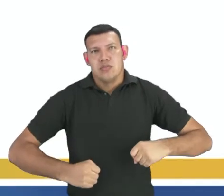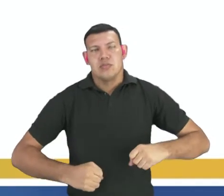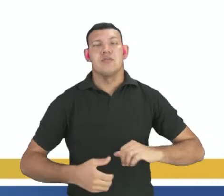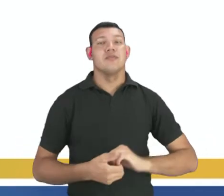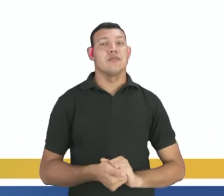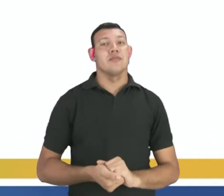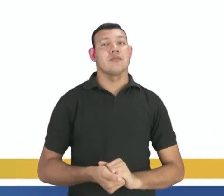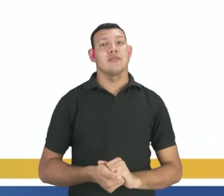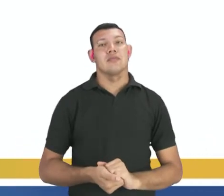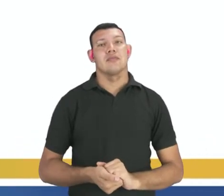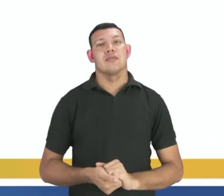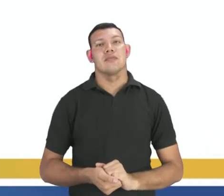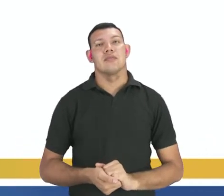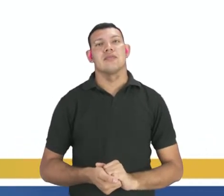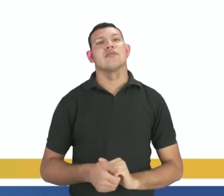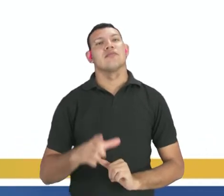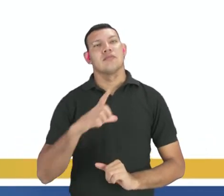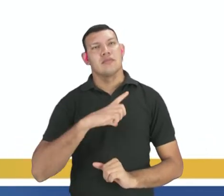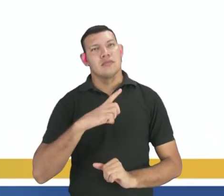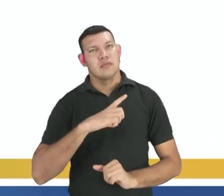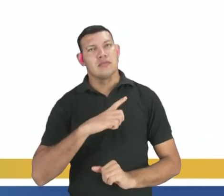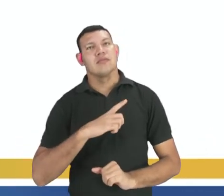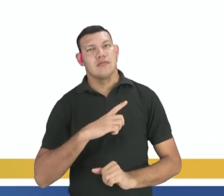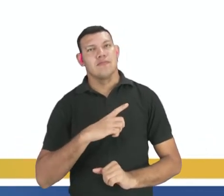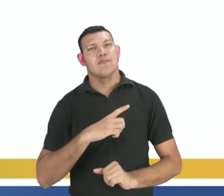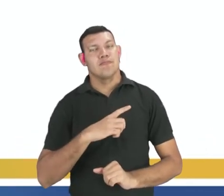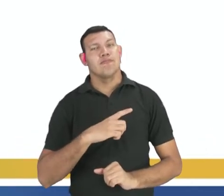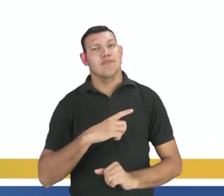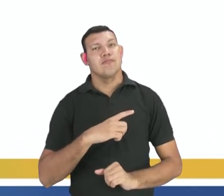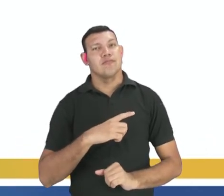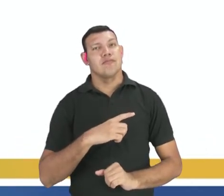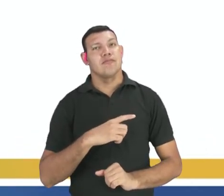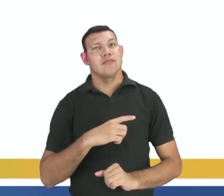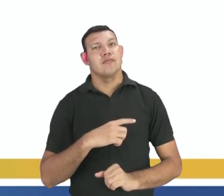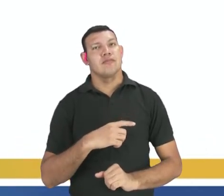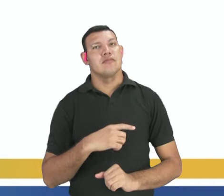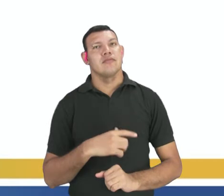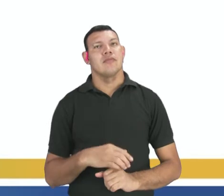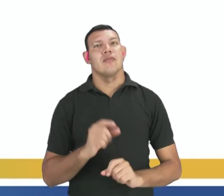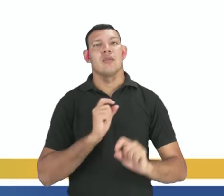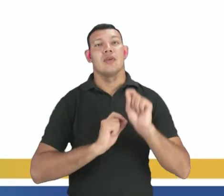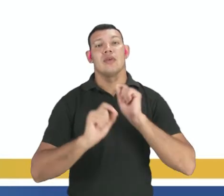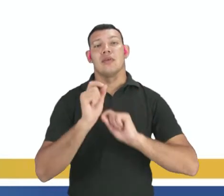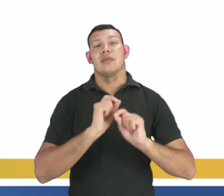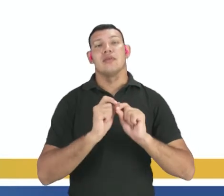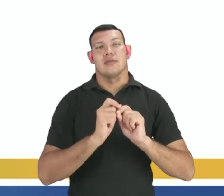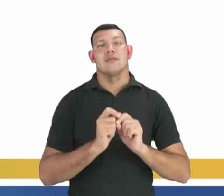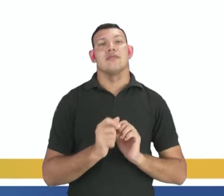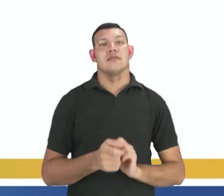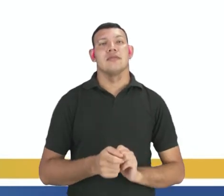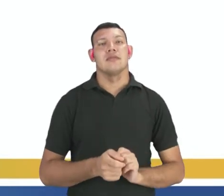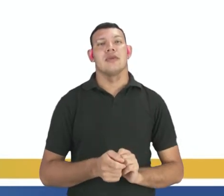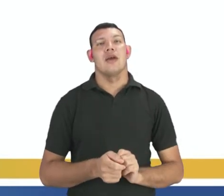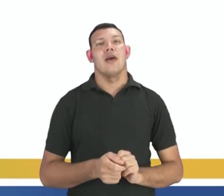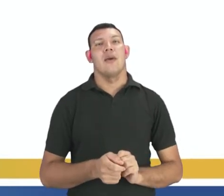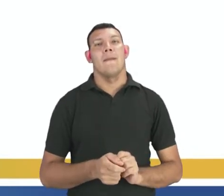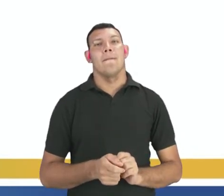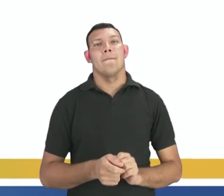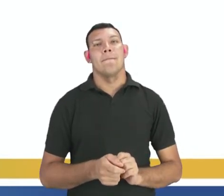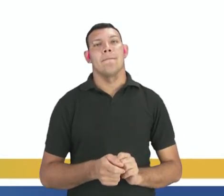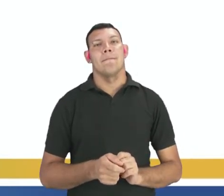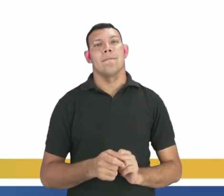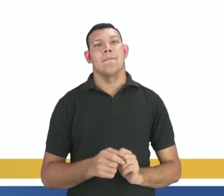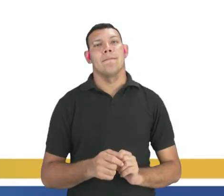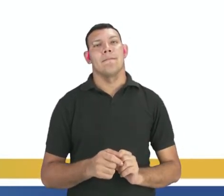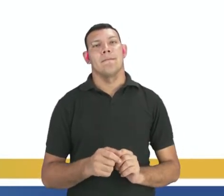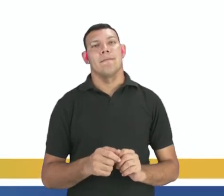Esses caras têm uma tendência a serem ótimos passadores de guarda, assim como o fera do tatame, Rodolfo Vieira,